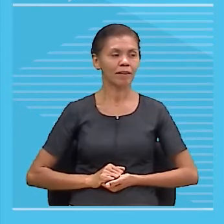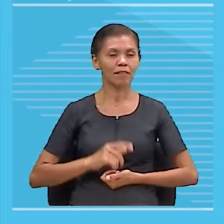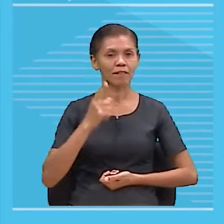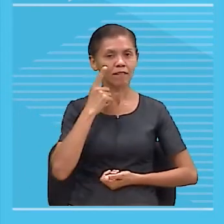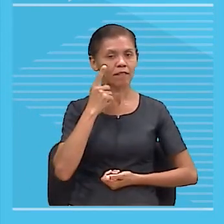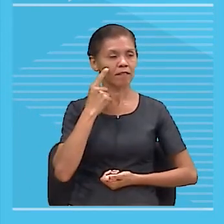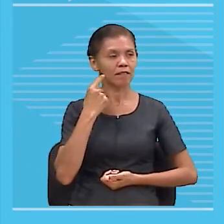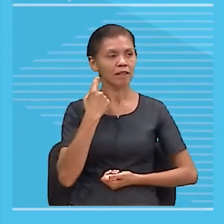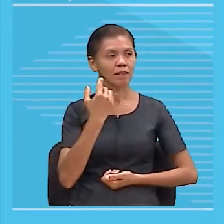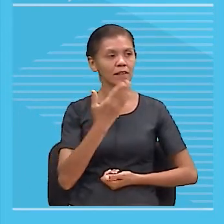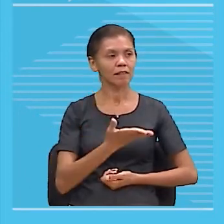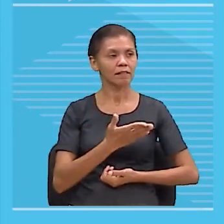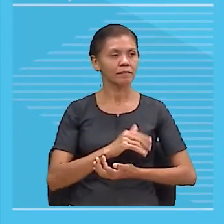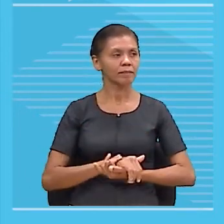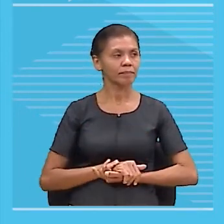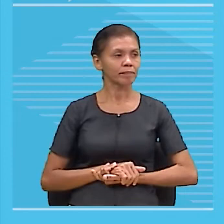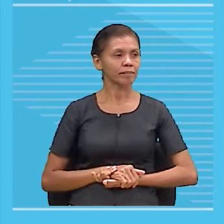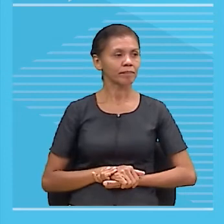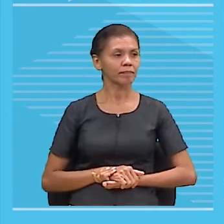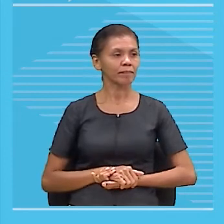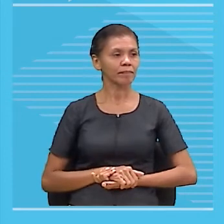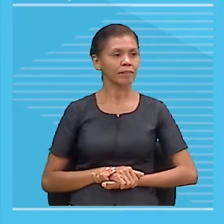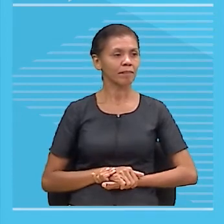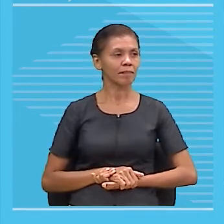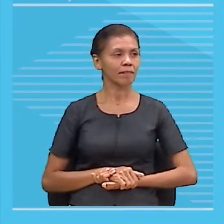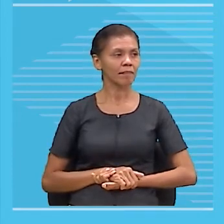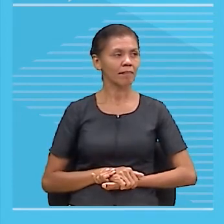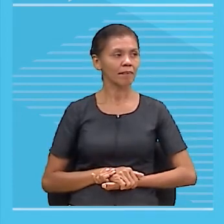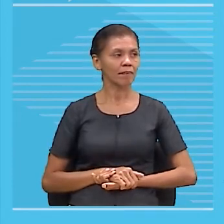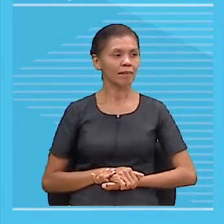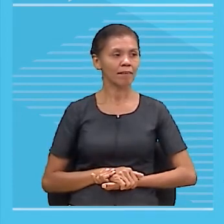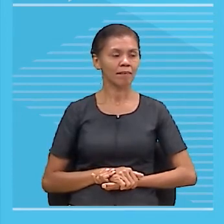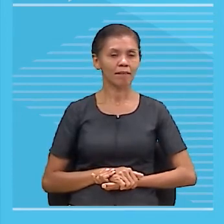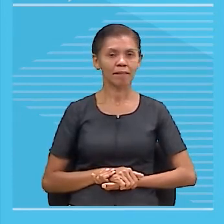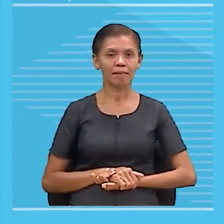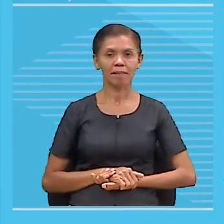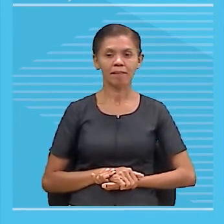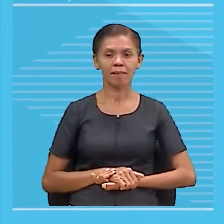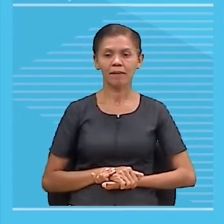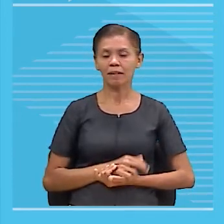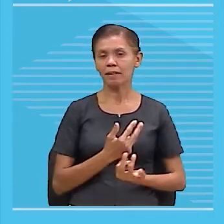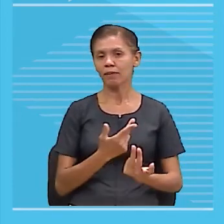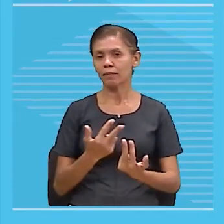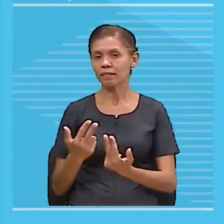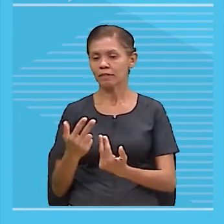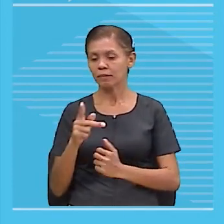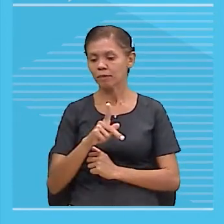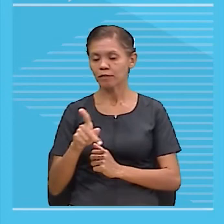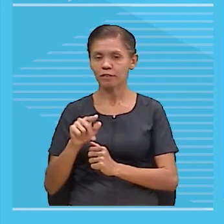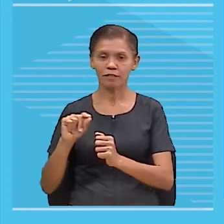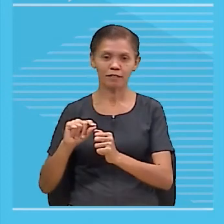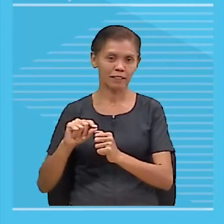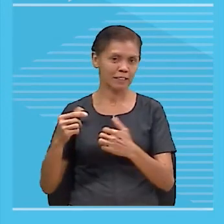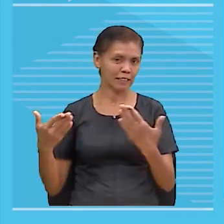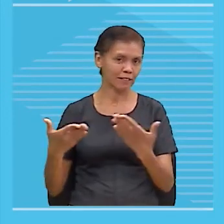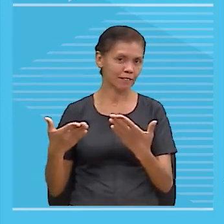vocês, resolução toda da nossa questão. Da mesma forma que eu fiz para vocês, né? Apareceu aqui na